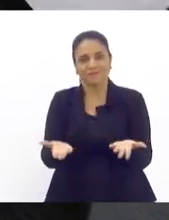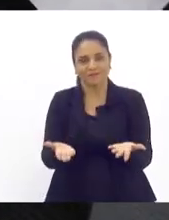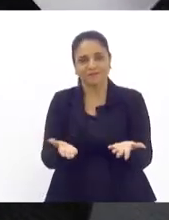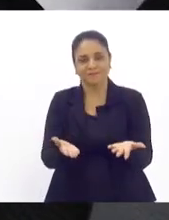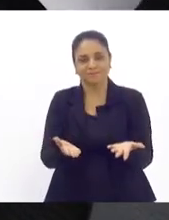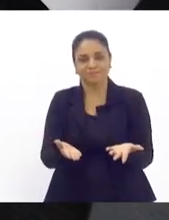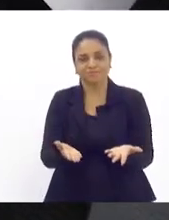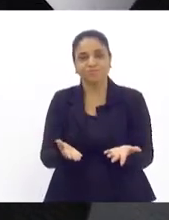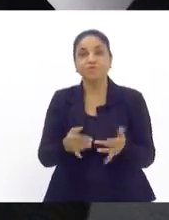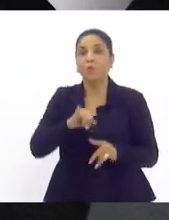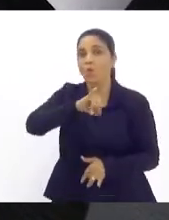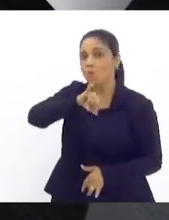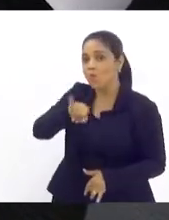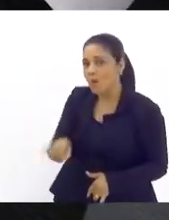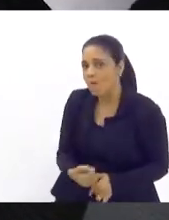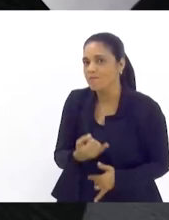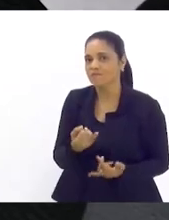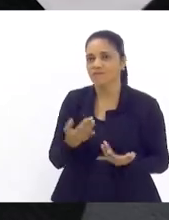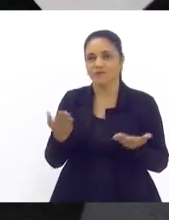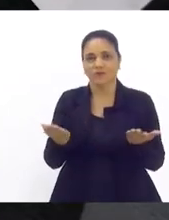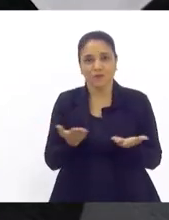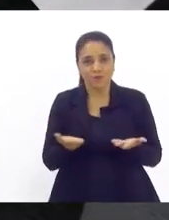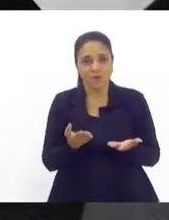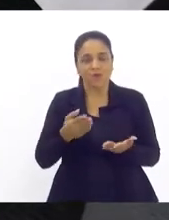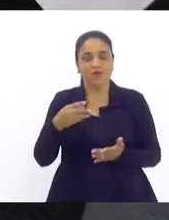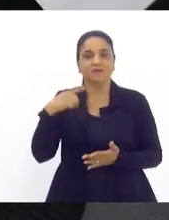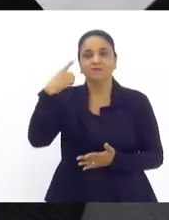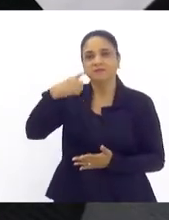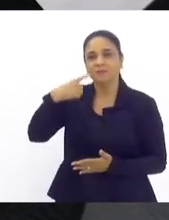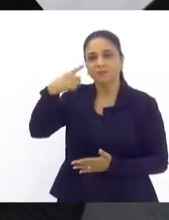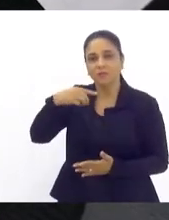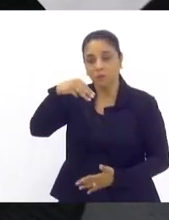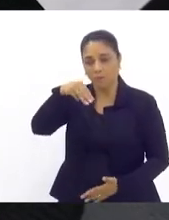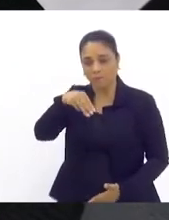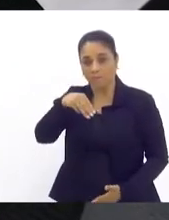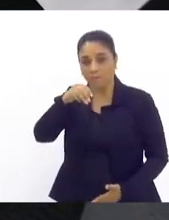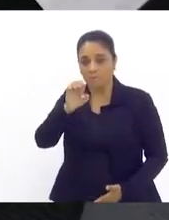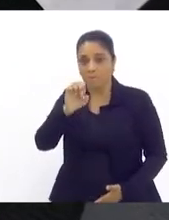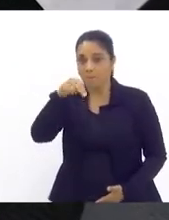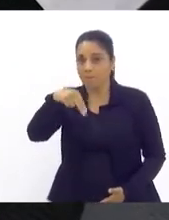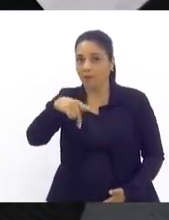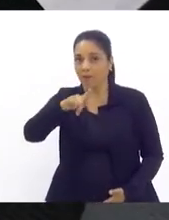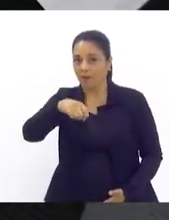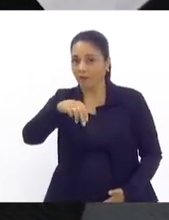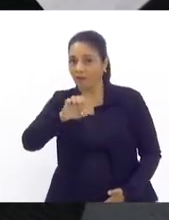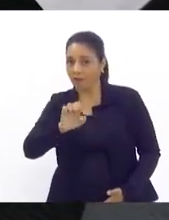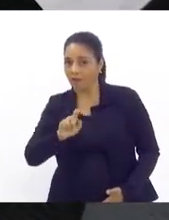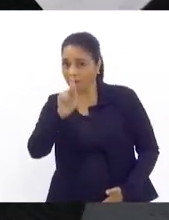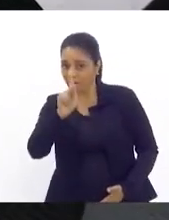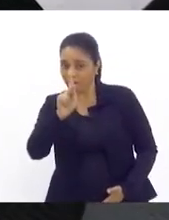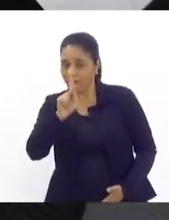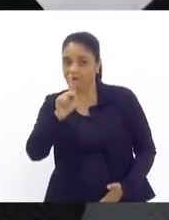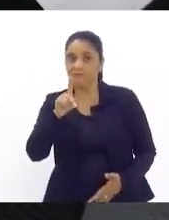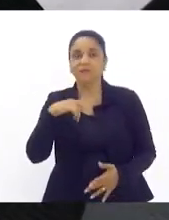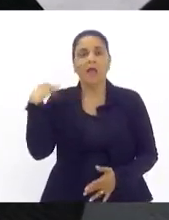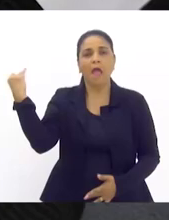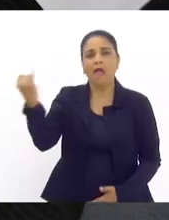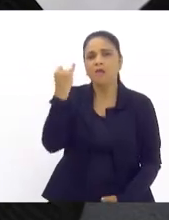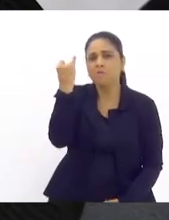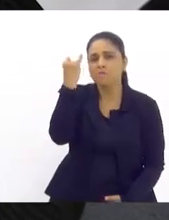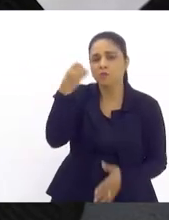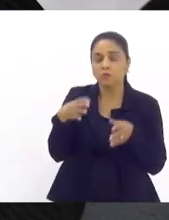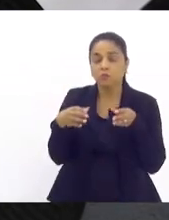eu aproveito para falar para o deputado Mink, né, o querido deputado Mink, sobre a importância da comissão